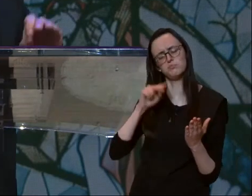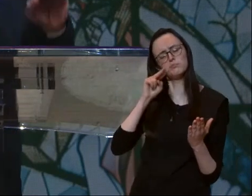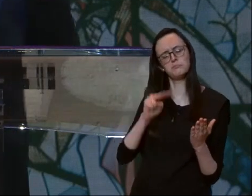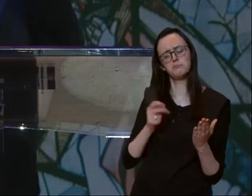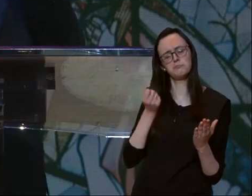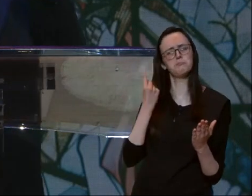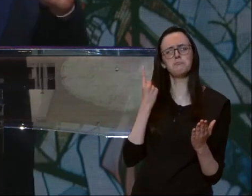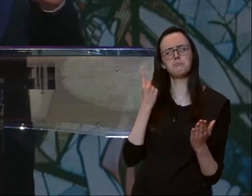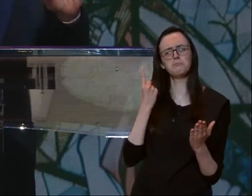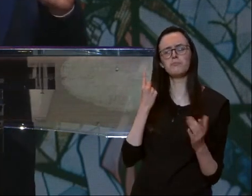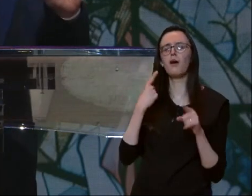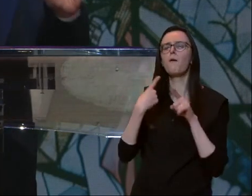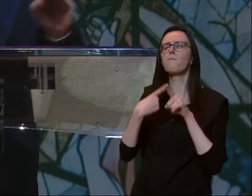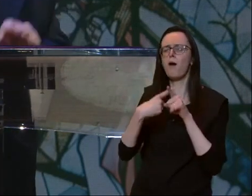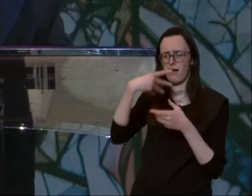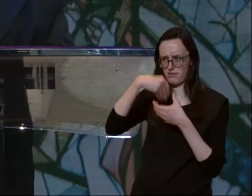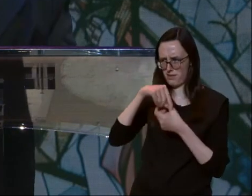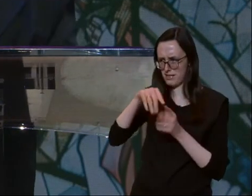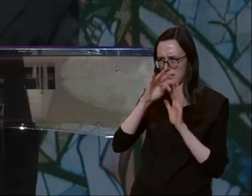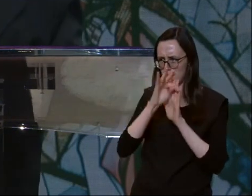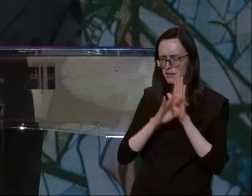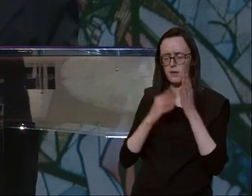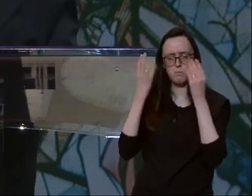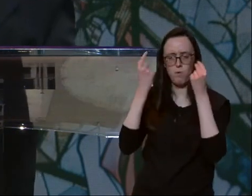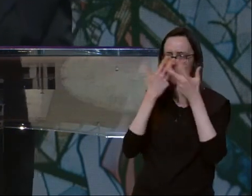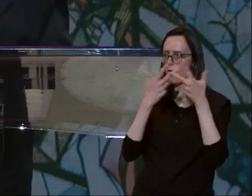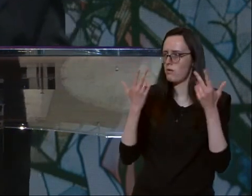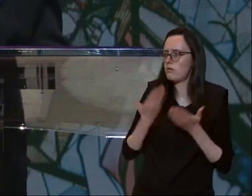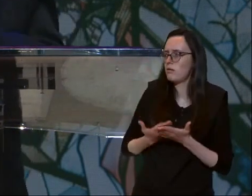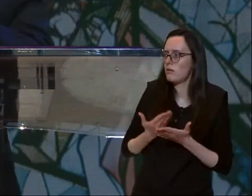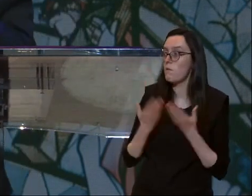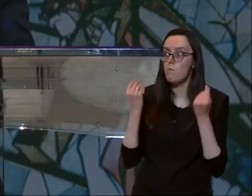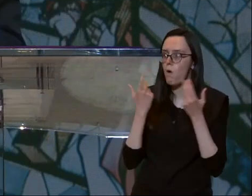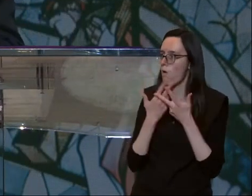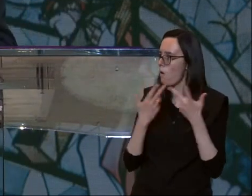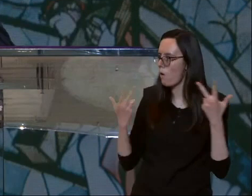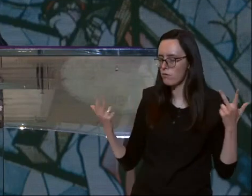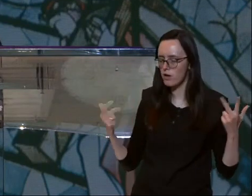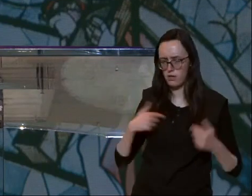porque tem tanta coisa neste texto.